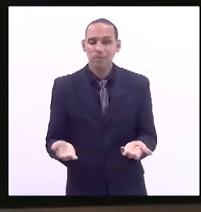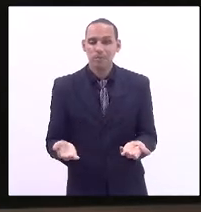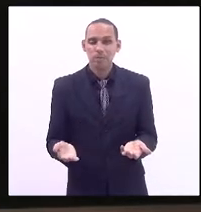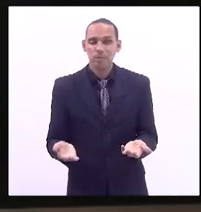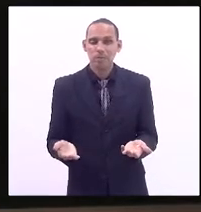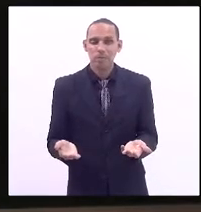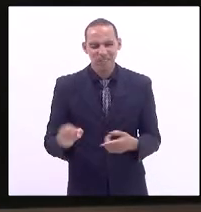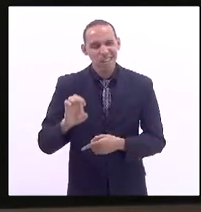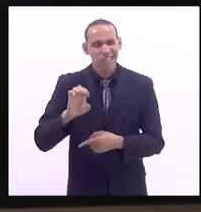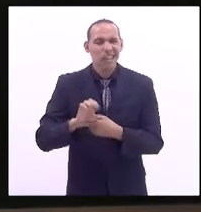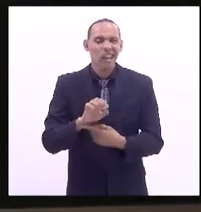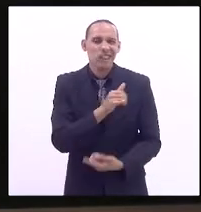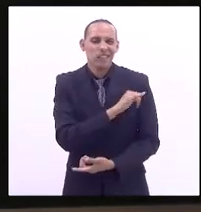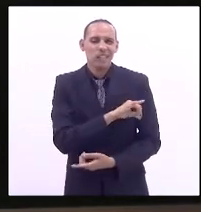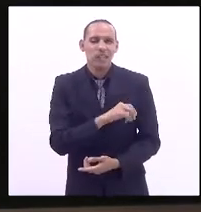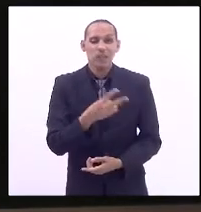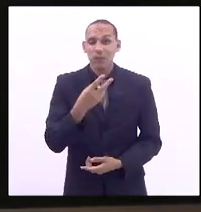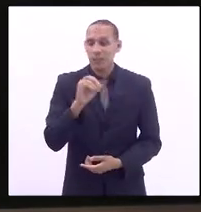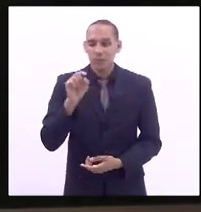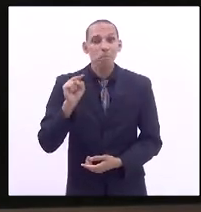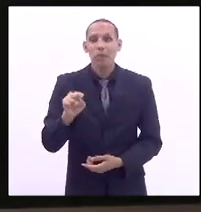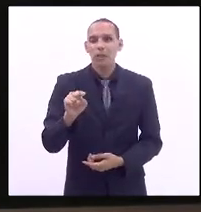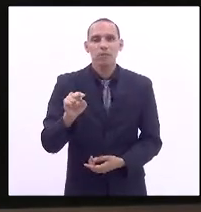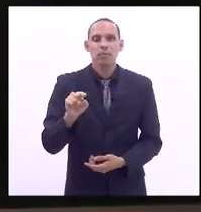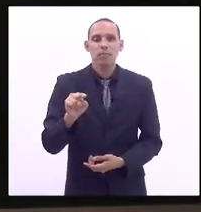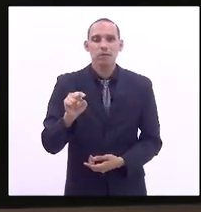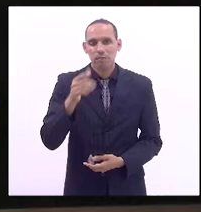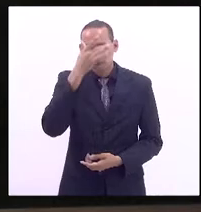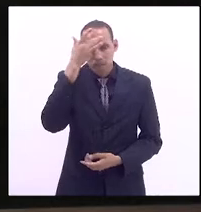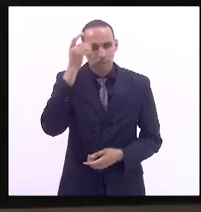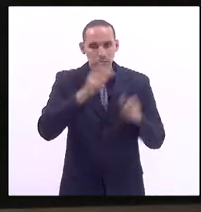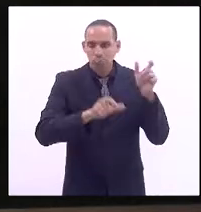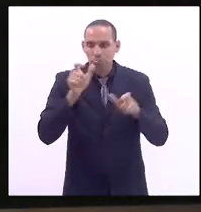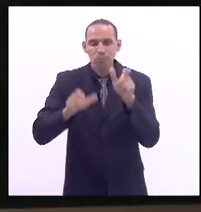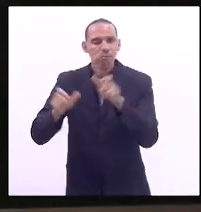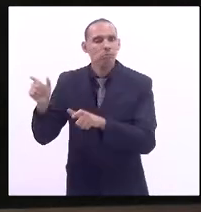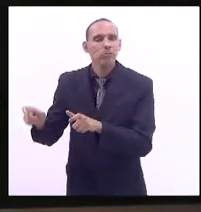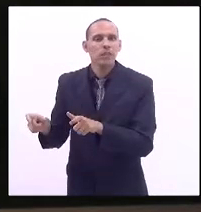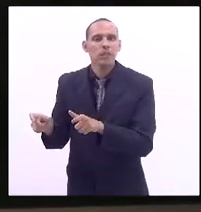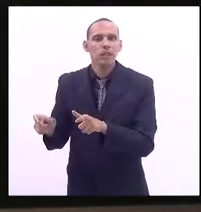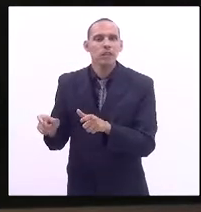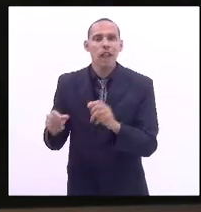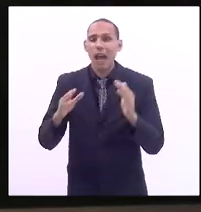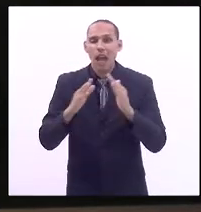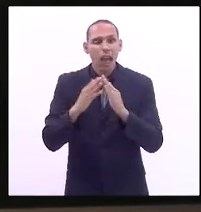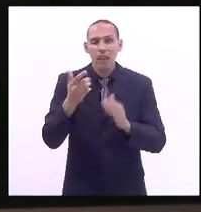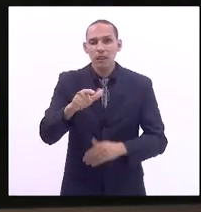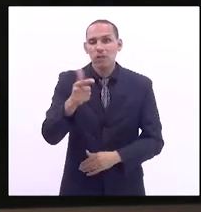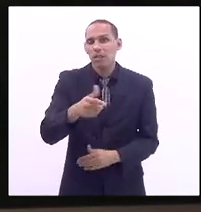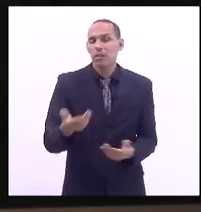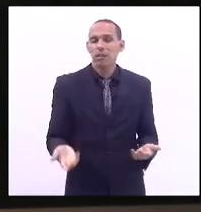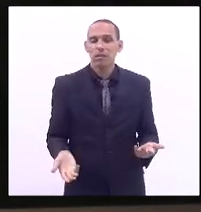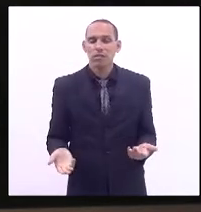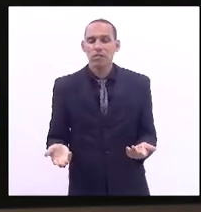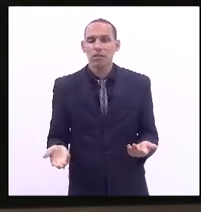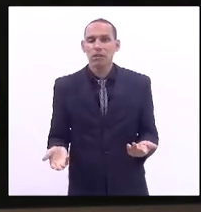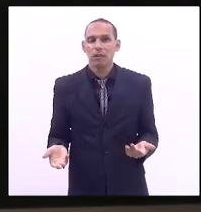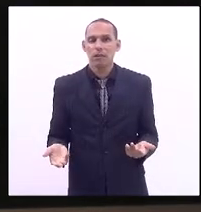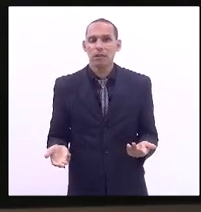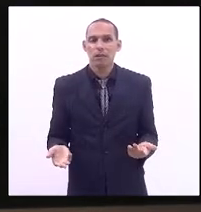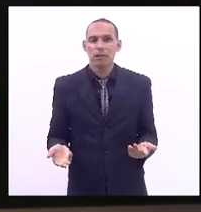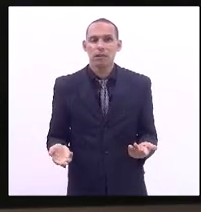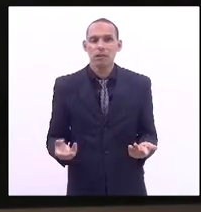aliás do Estado do Rio de Janeiro quase 20 mil pessoas hoje o que não possuem moradia há